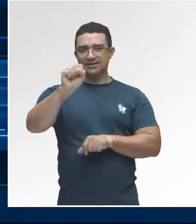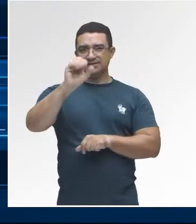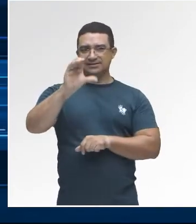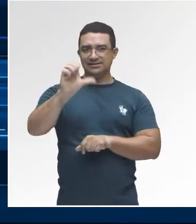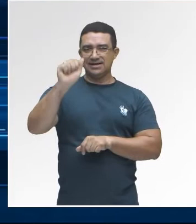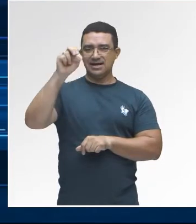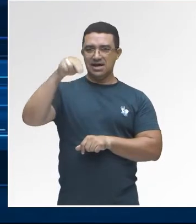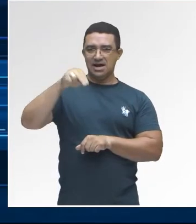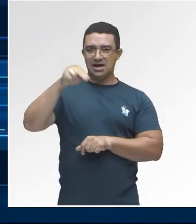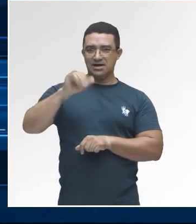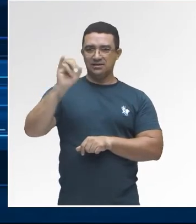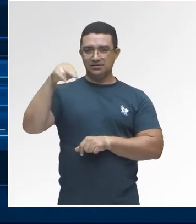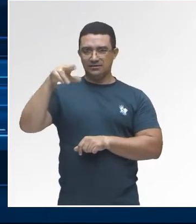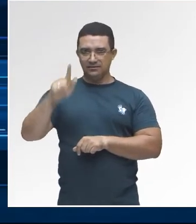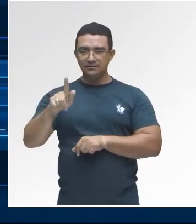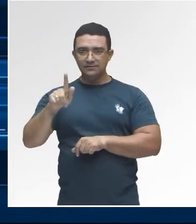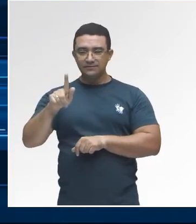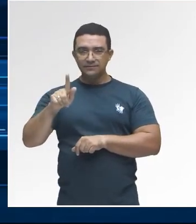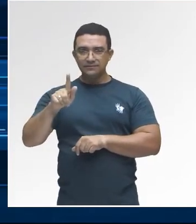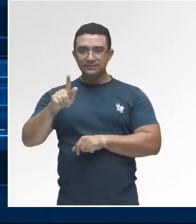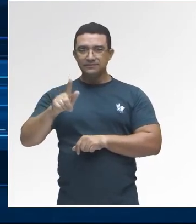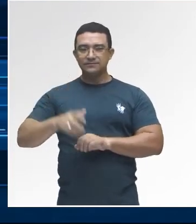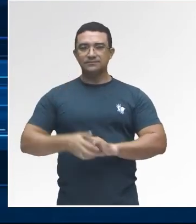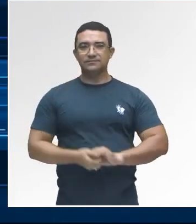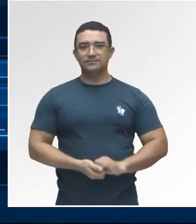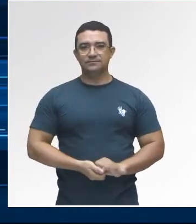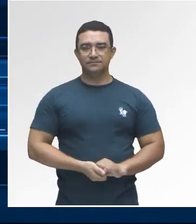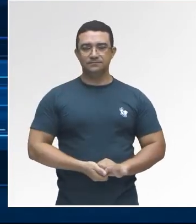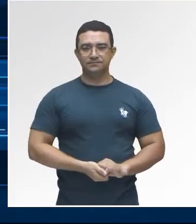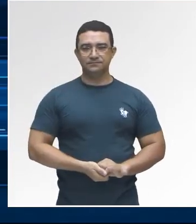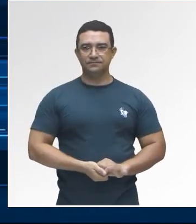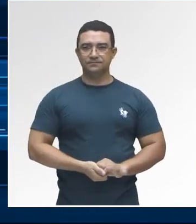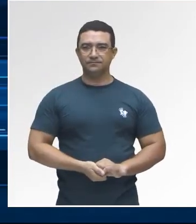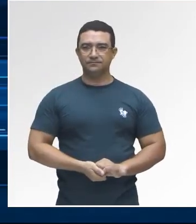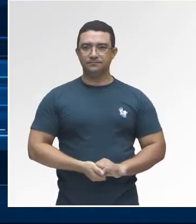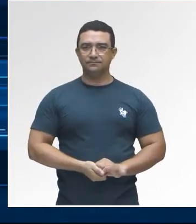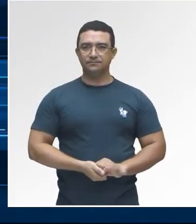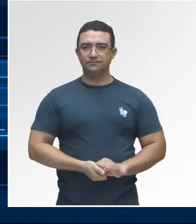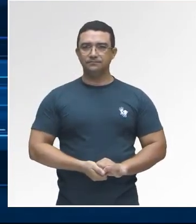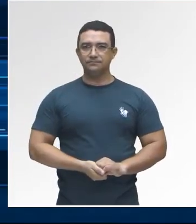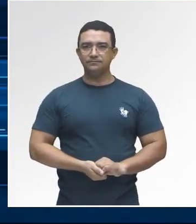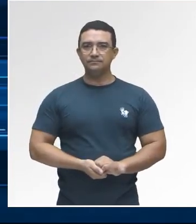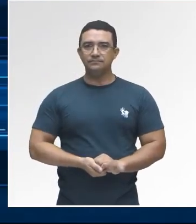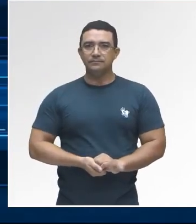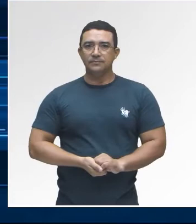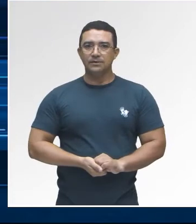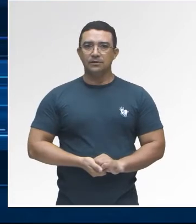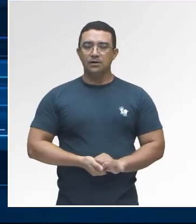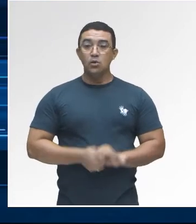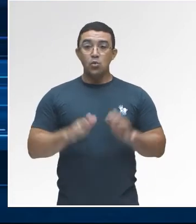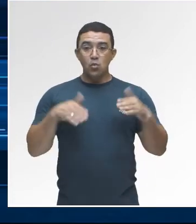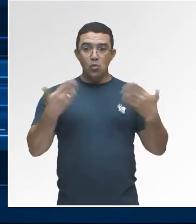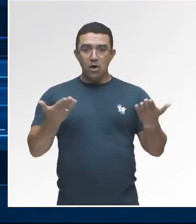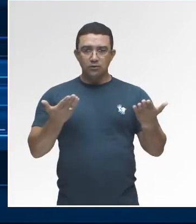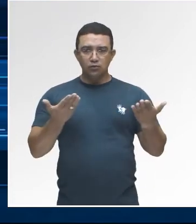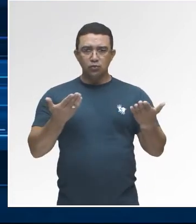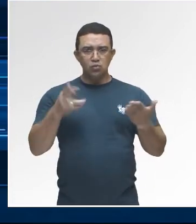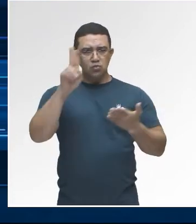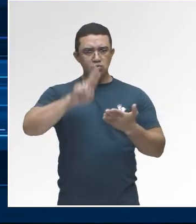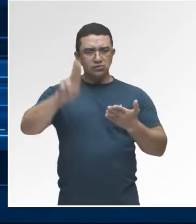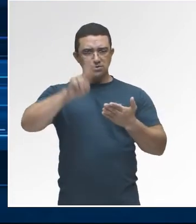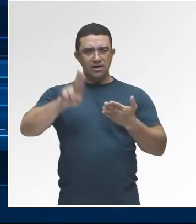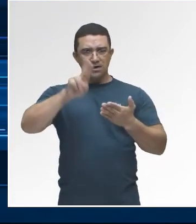separadinho, ou então por escrito, 13 de novembro de 1900, certo? Então, quando você utiliza a estratégia de